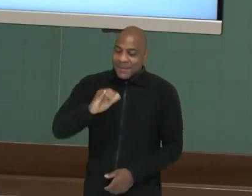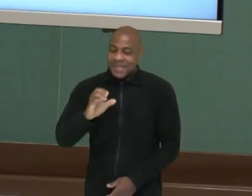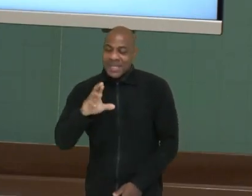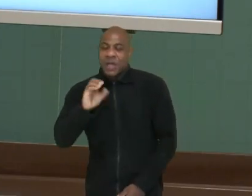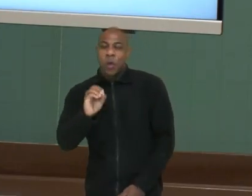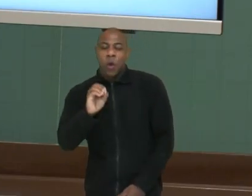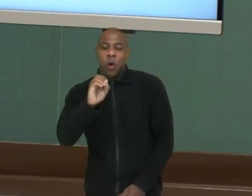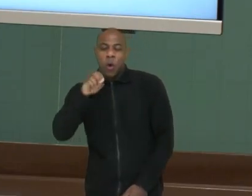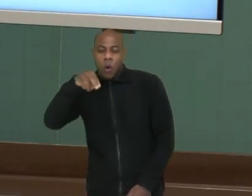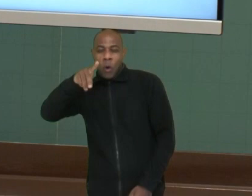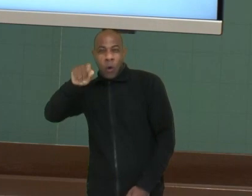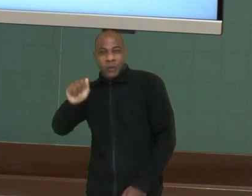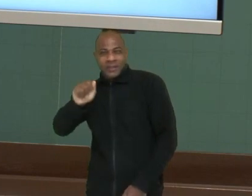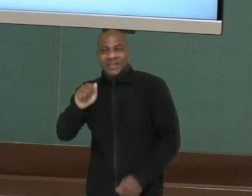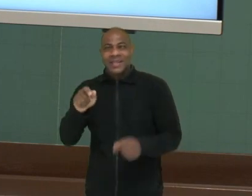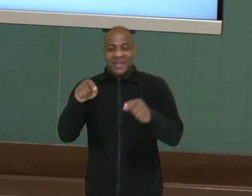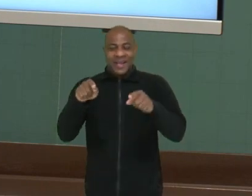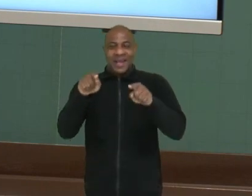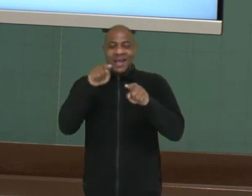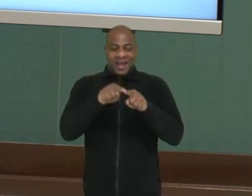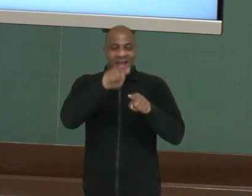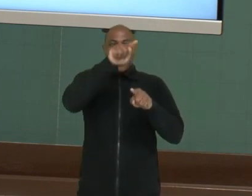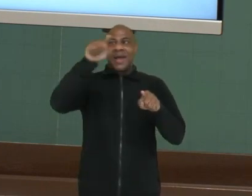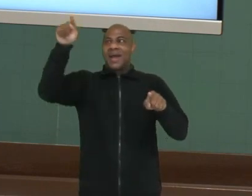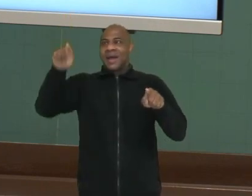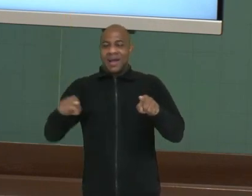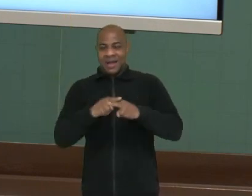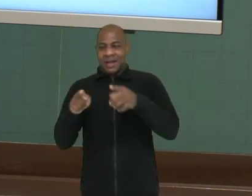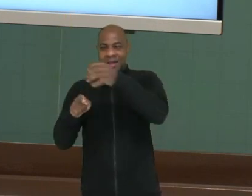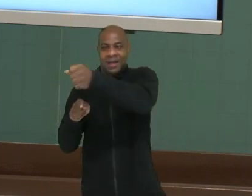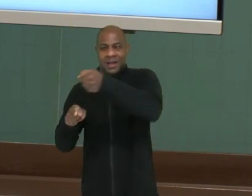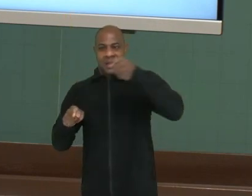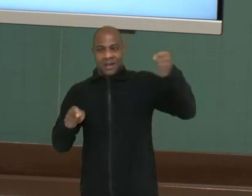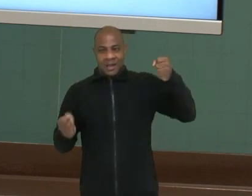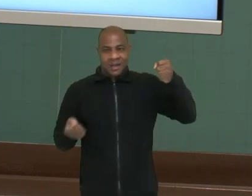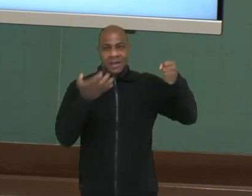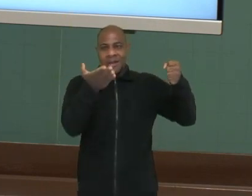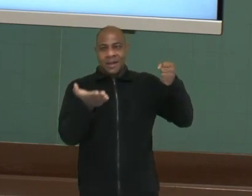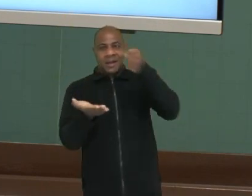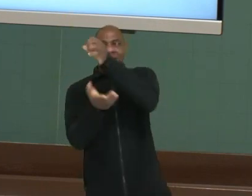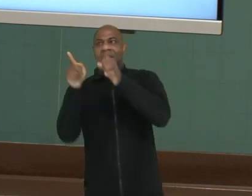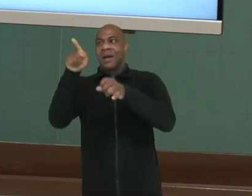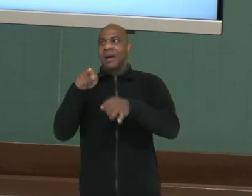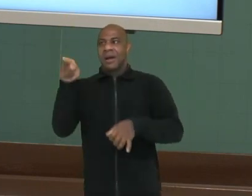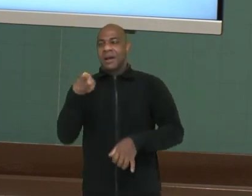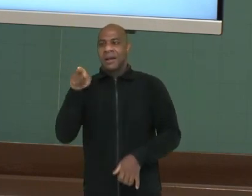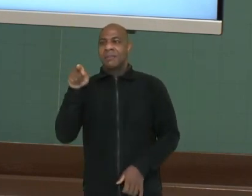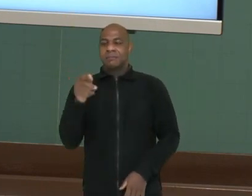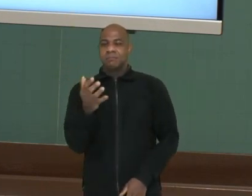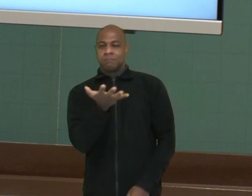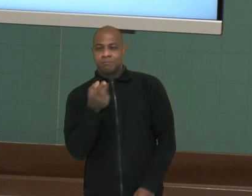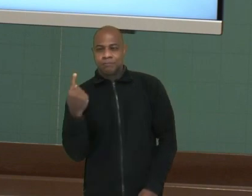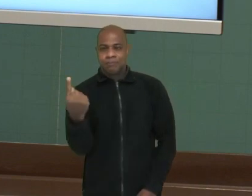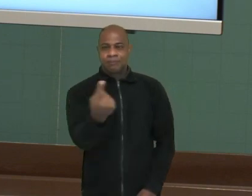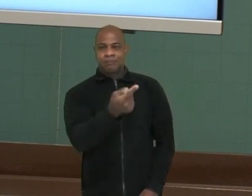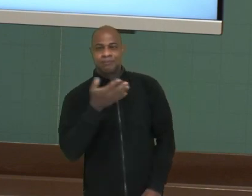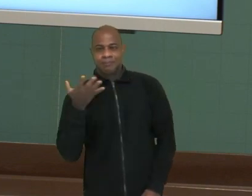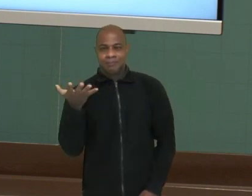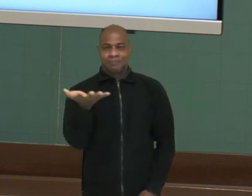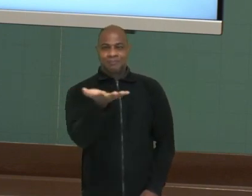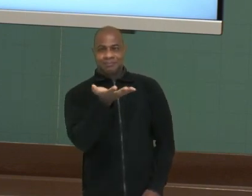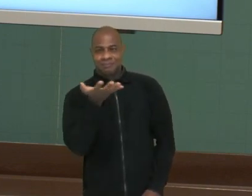é do que uma onda eletromagnética. Você tem que imaginar o funcionamento do micro-ondas. E é claro, nós vamos ter que relembrar